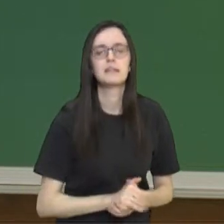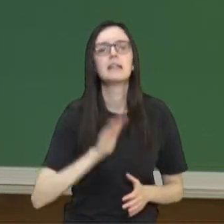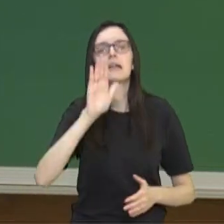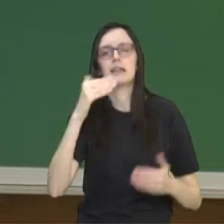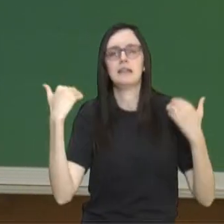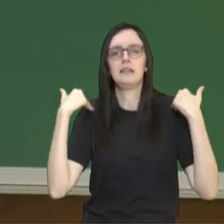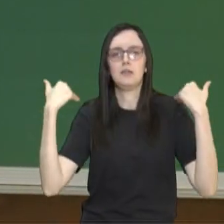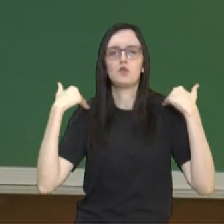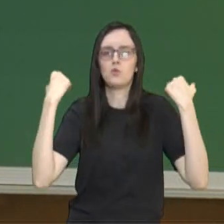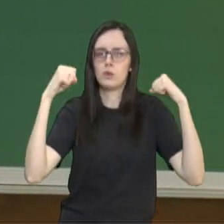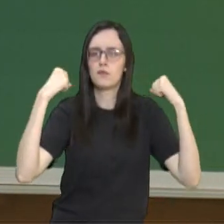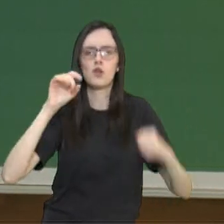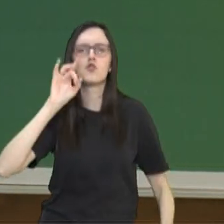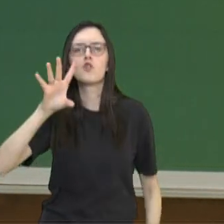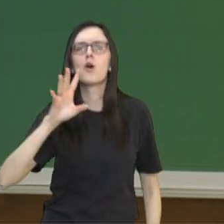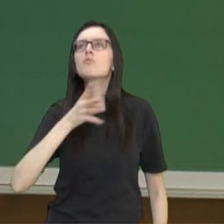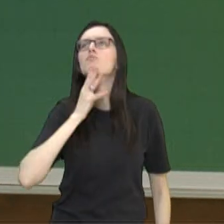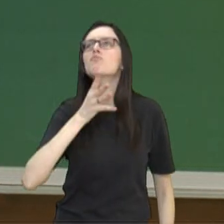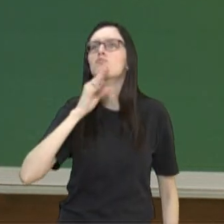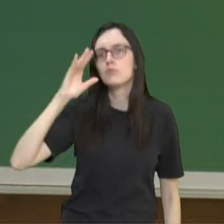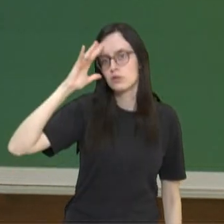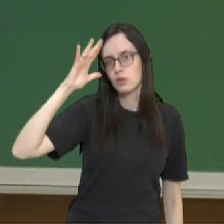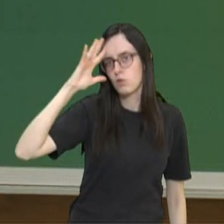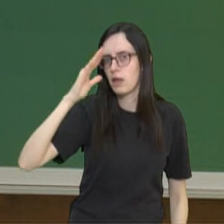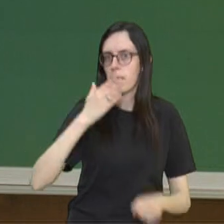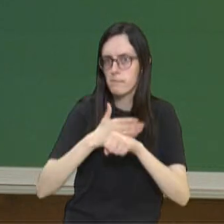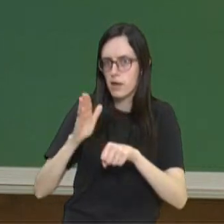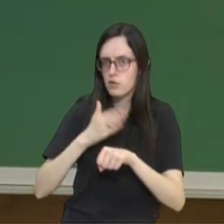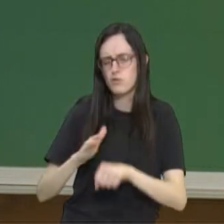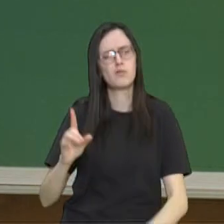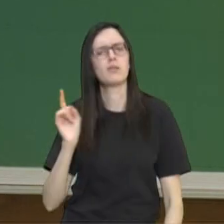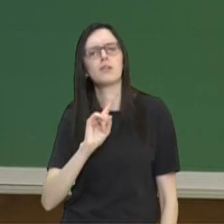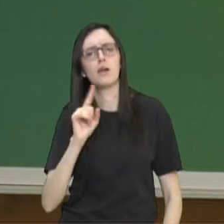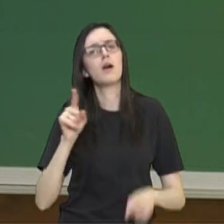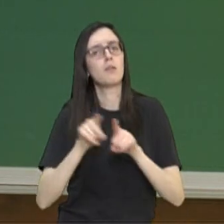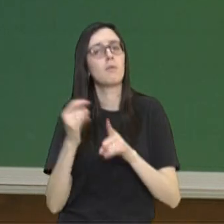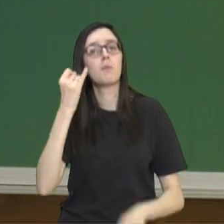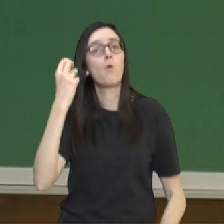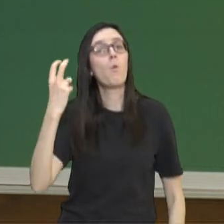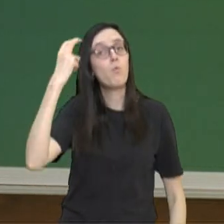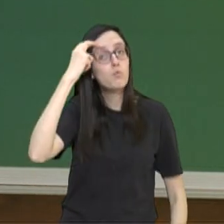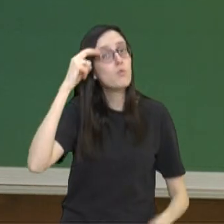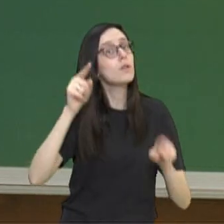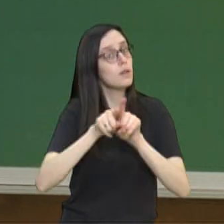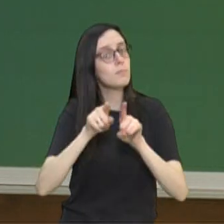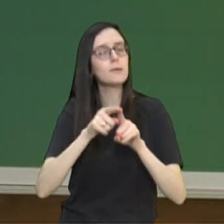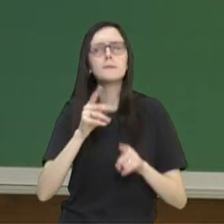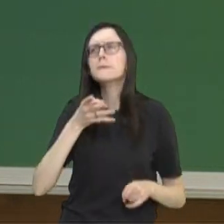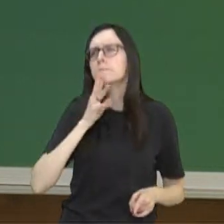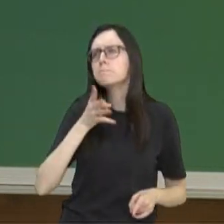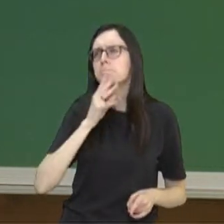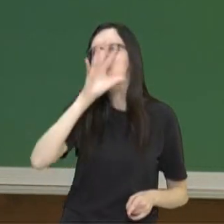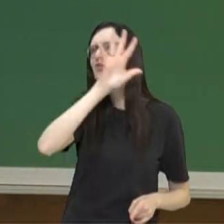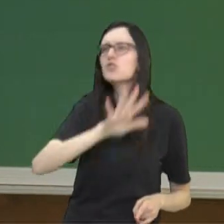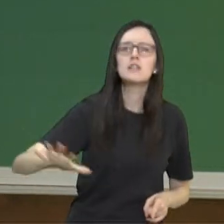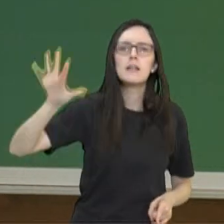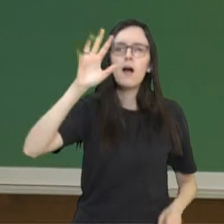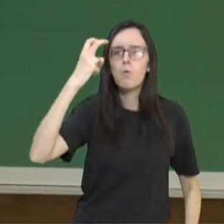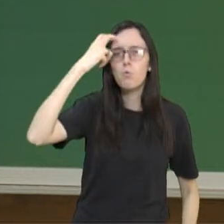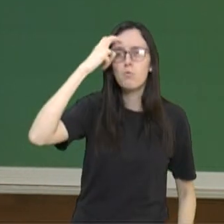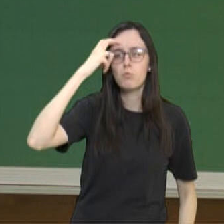que fazer, taticamente? Fortalecer a nossa defesa, manter o placar e conquistarmos a vitória. Então, percebem